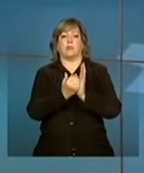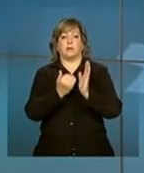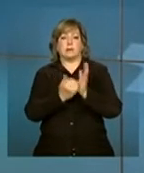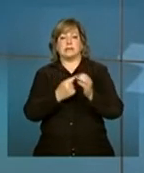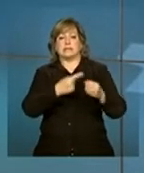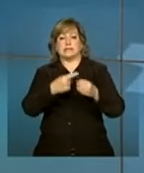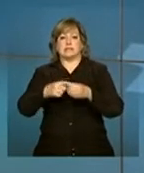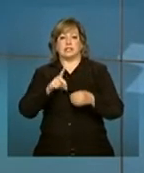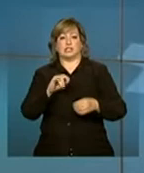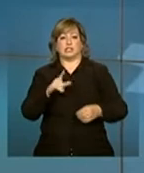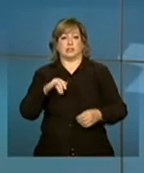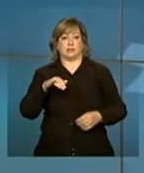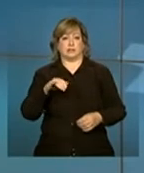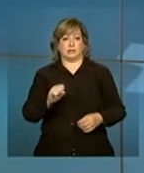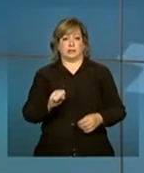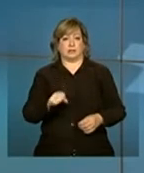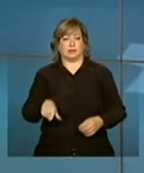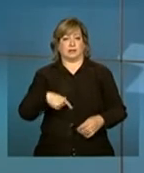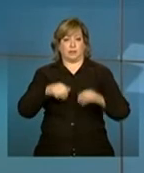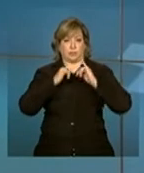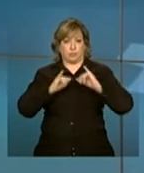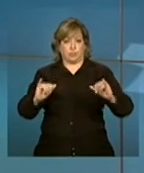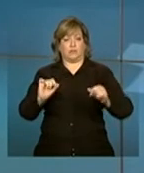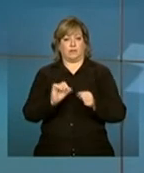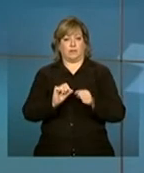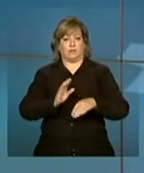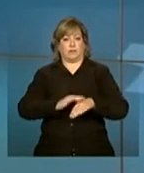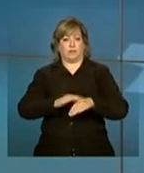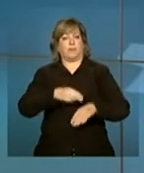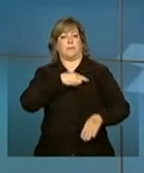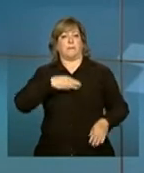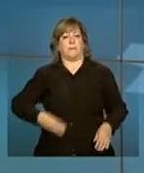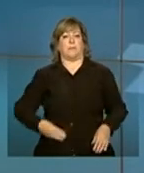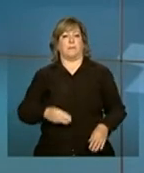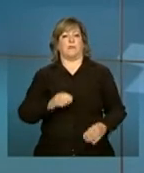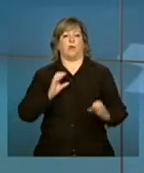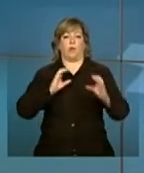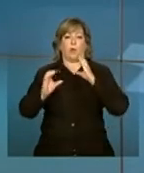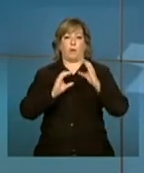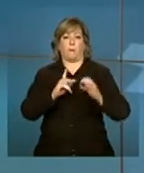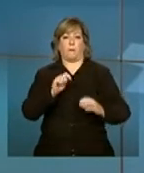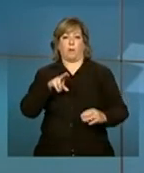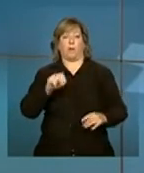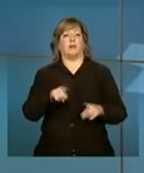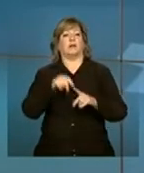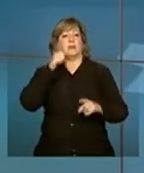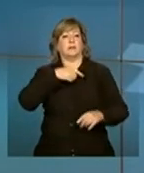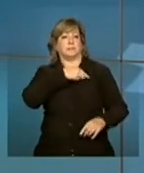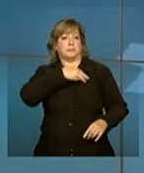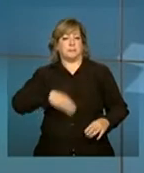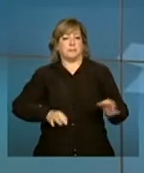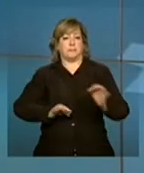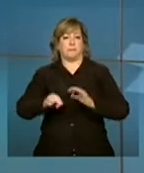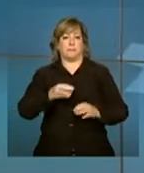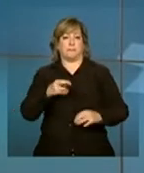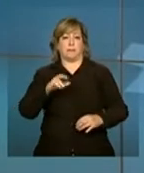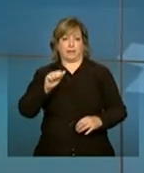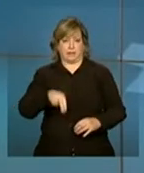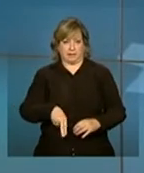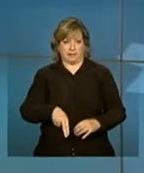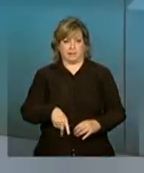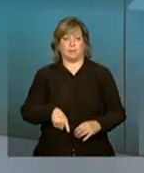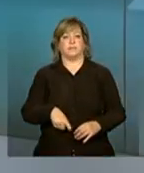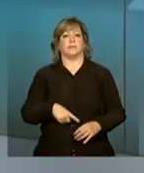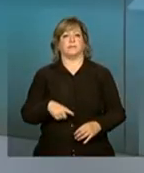digitais o anúncio foi feito pelo Ministro das Comunicações Paulo Bernardo e pela ministra do planejamento Miriam